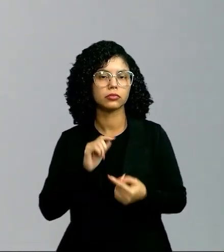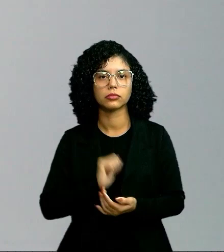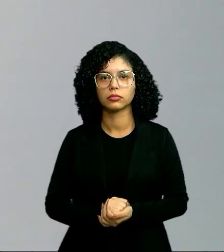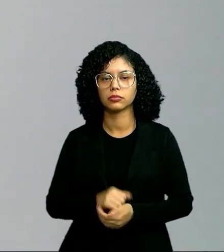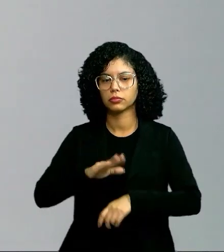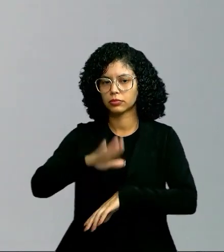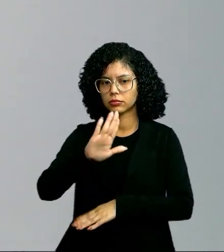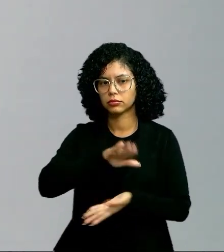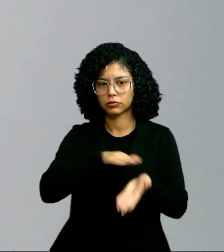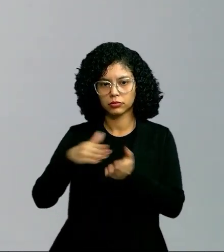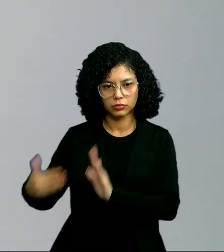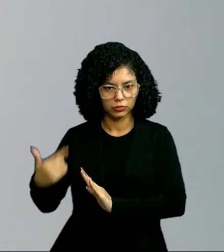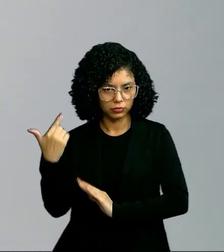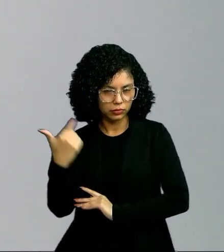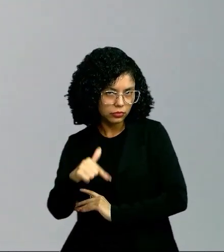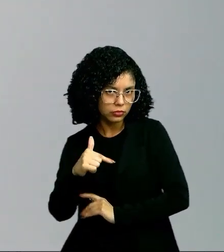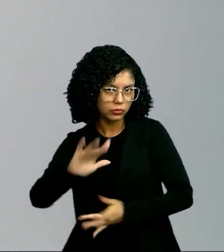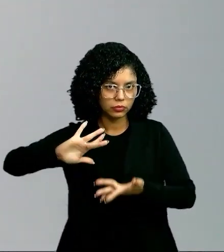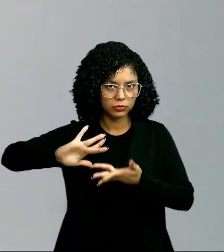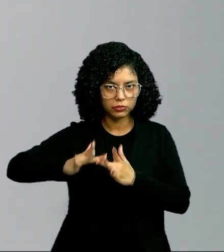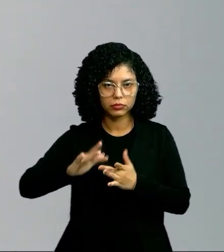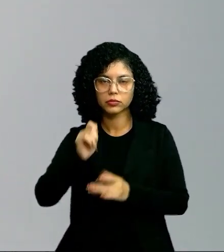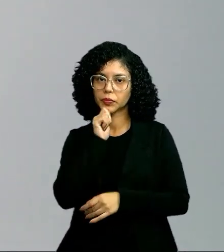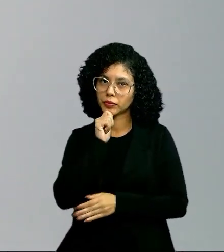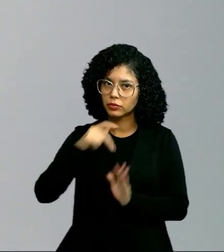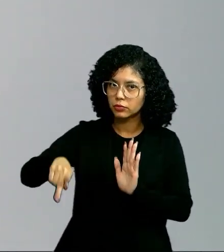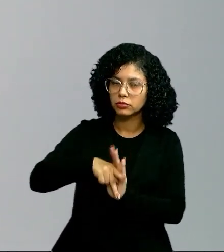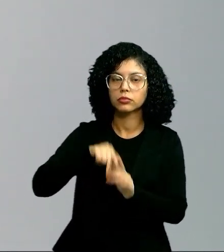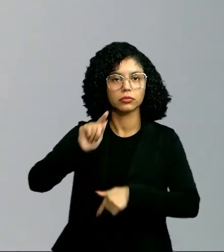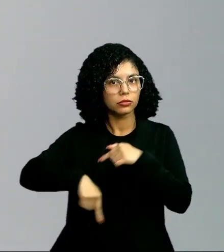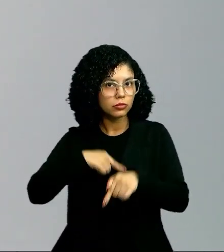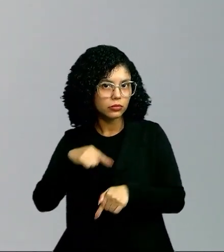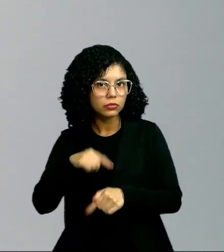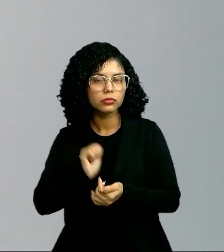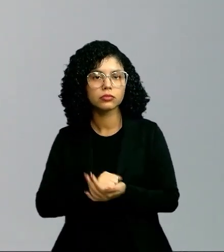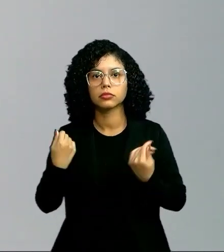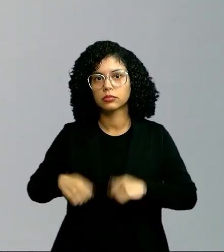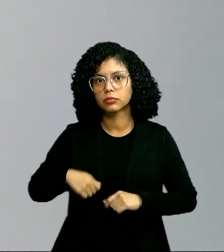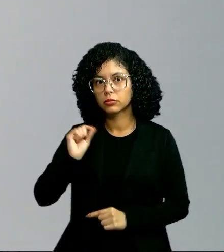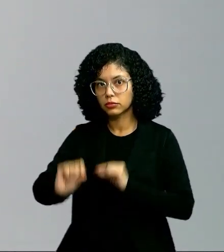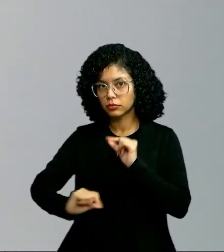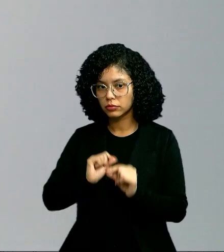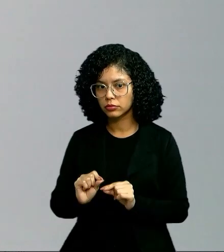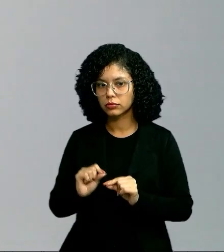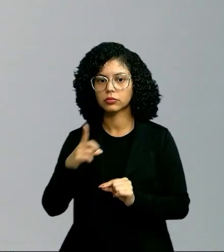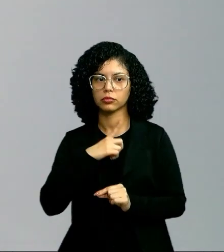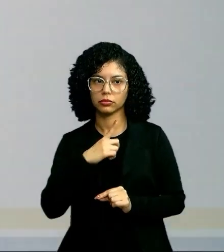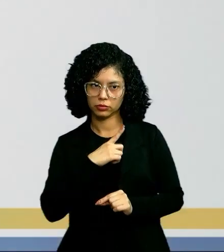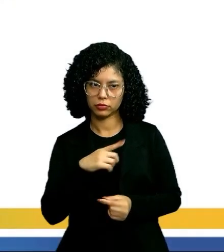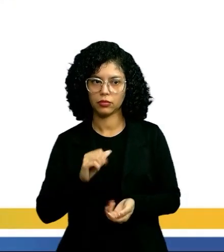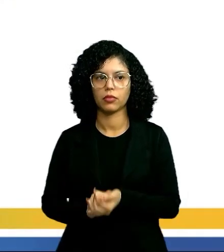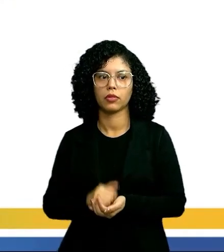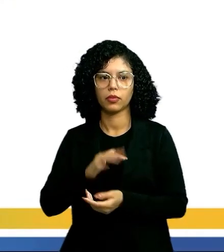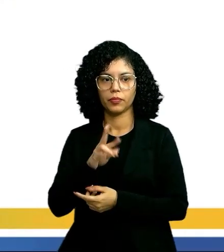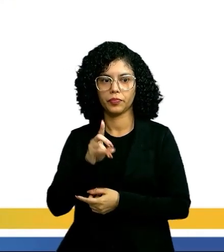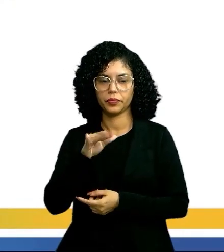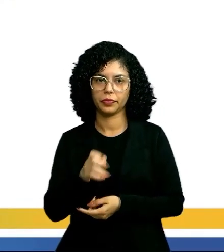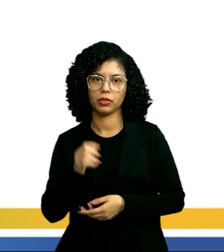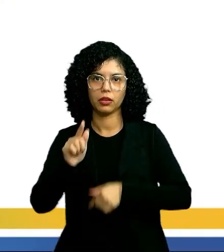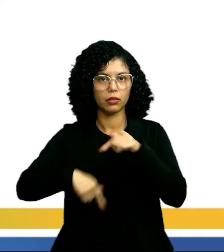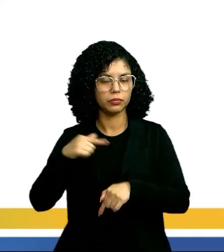na maioria das vezes não tem afinidade química entre si, tá? Então é necessário que exista uma afinidade